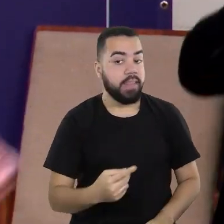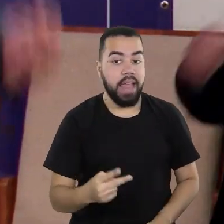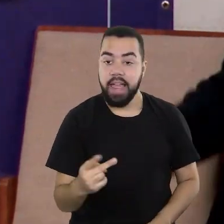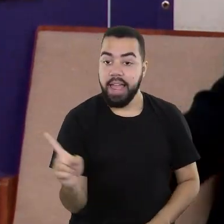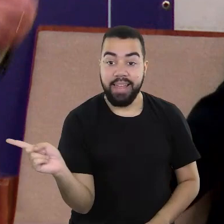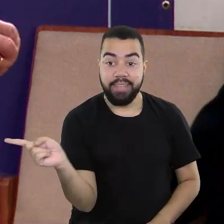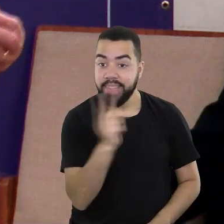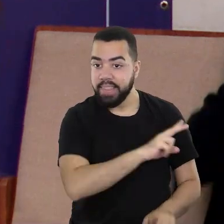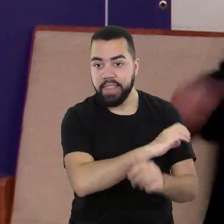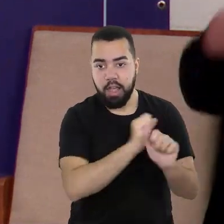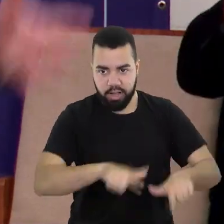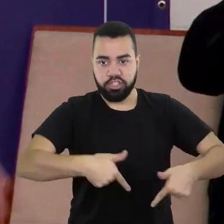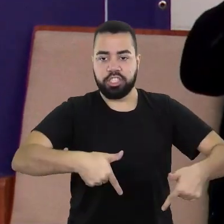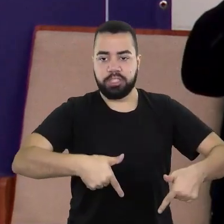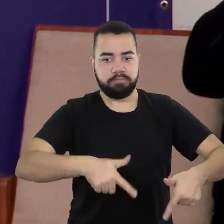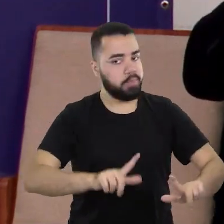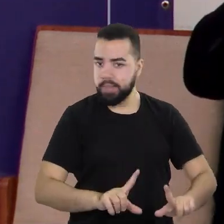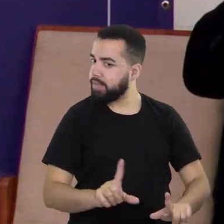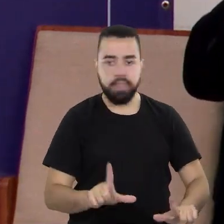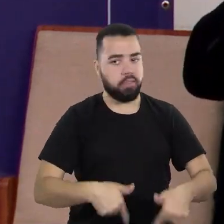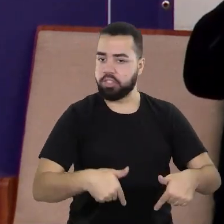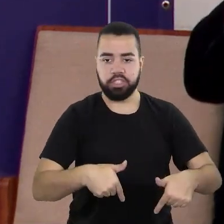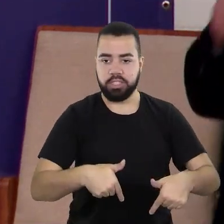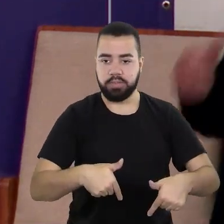É a minha omissão de não fazer nada.